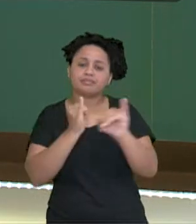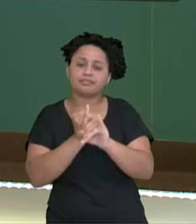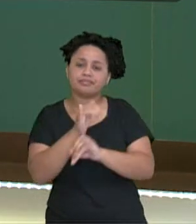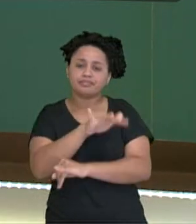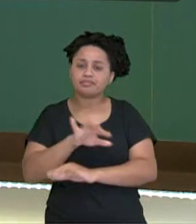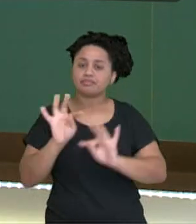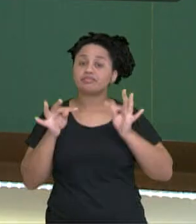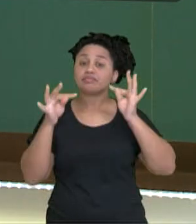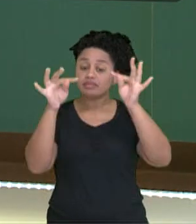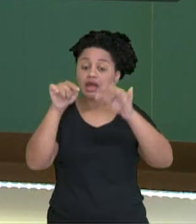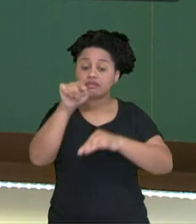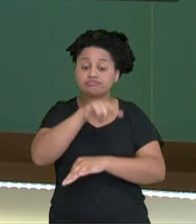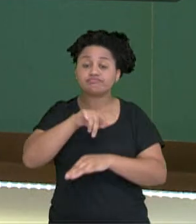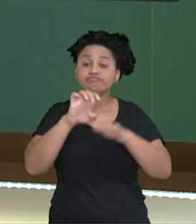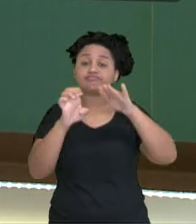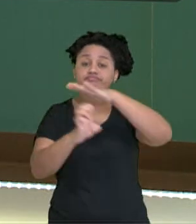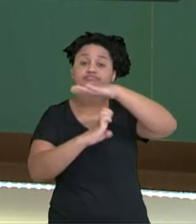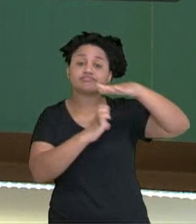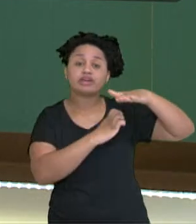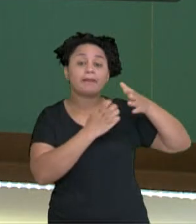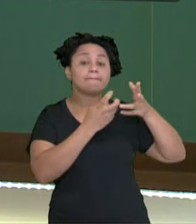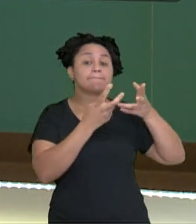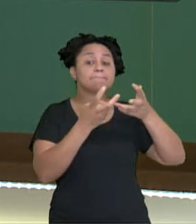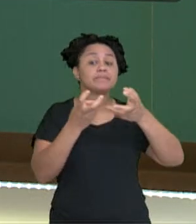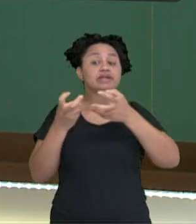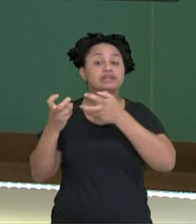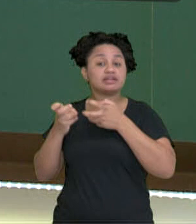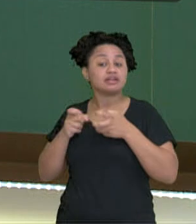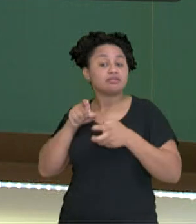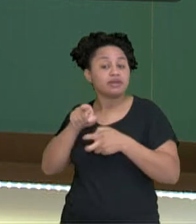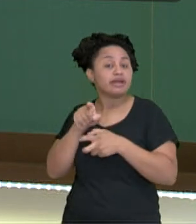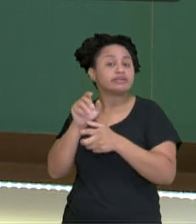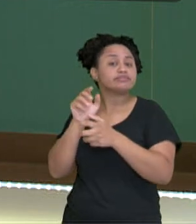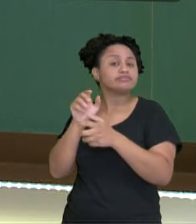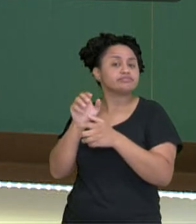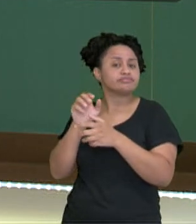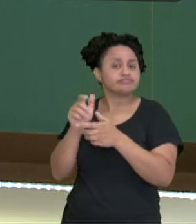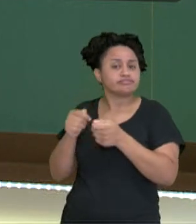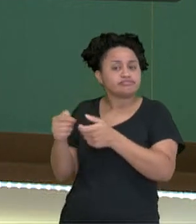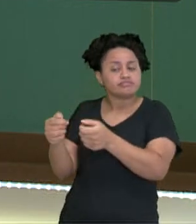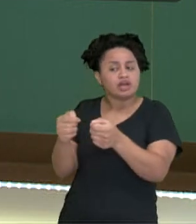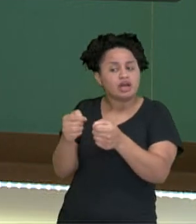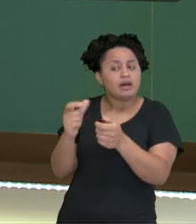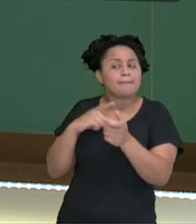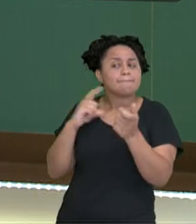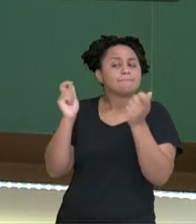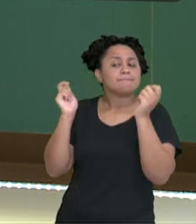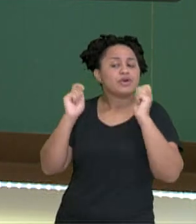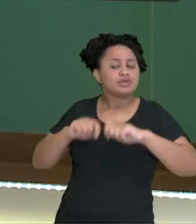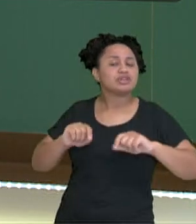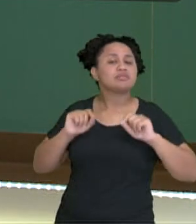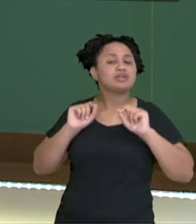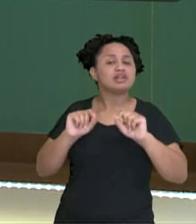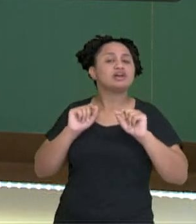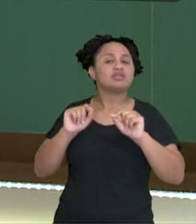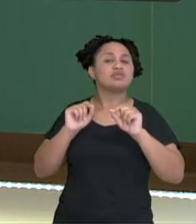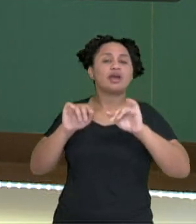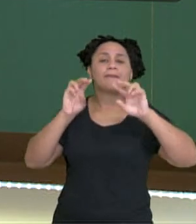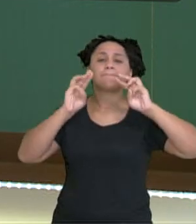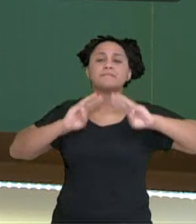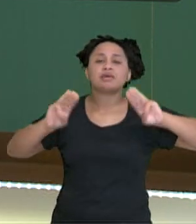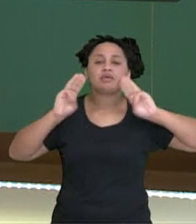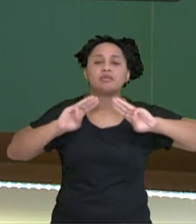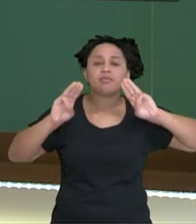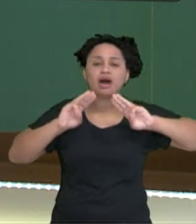tecnológico, essas empresas viram aí nos jogos eletrônicos uma possibilidade imensa de marketing da